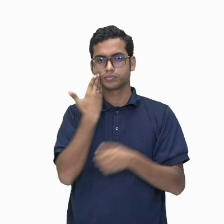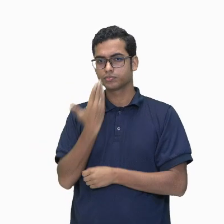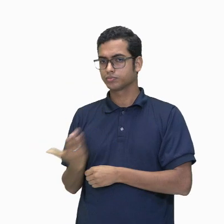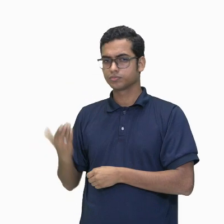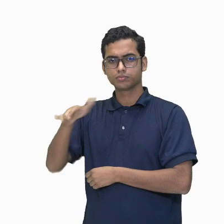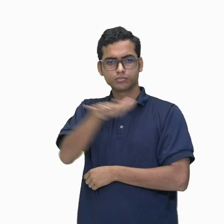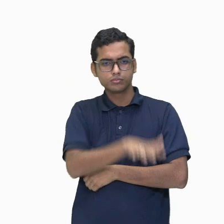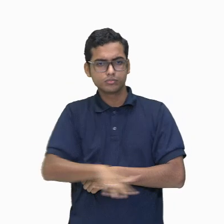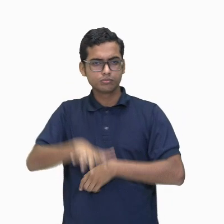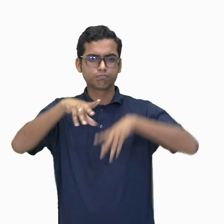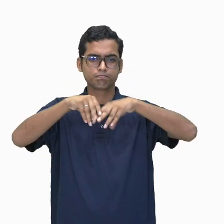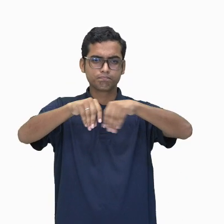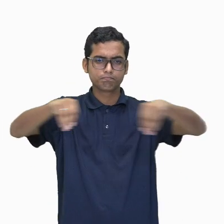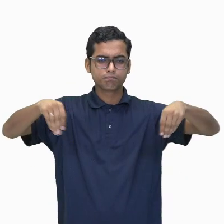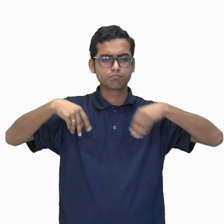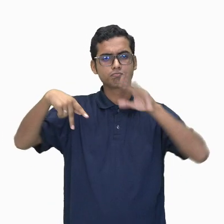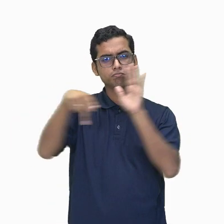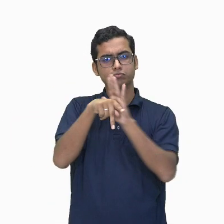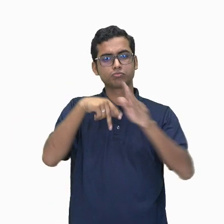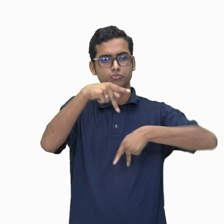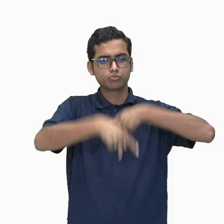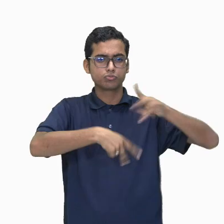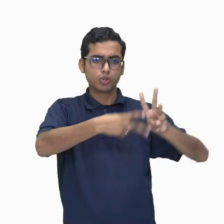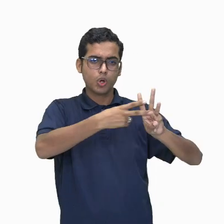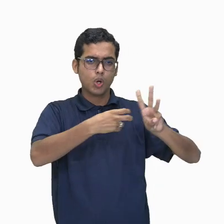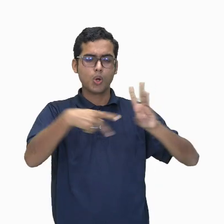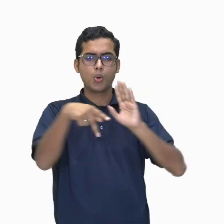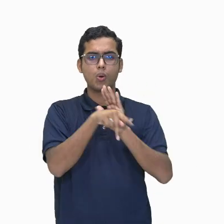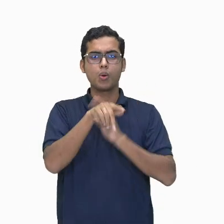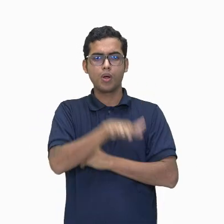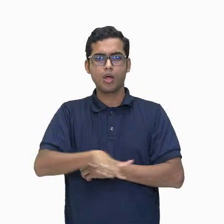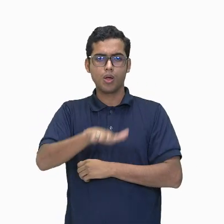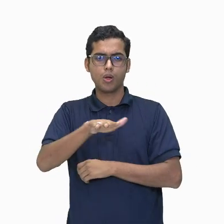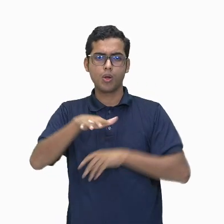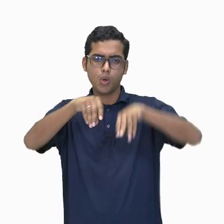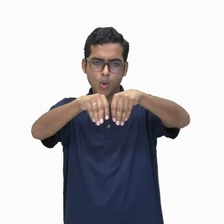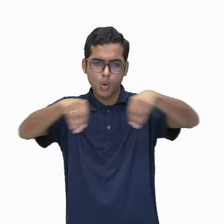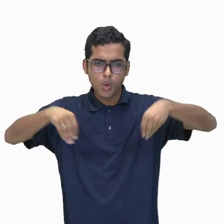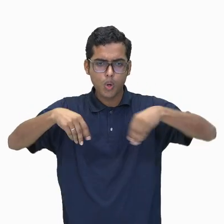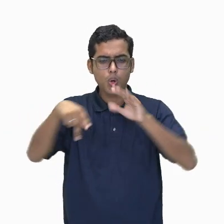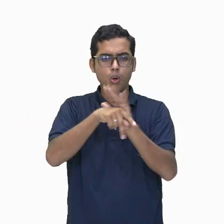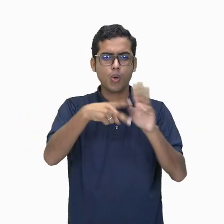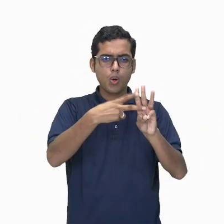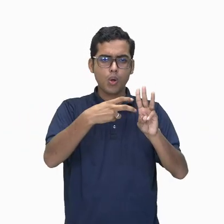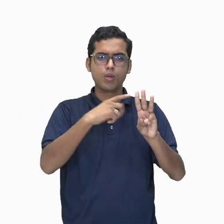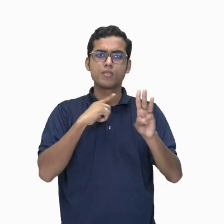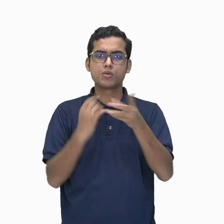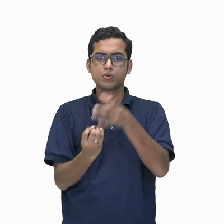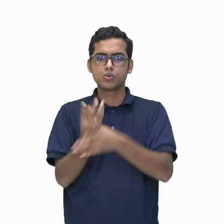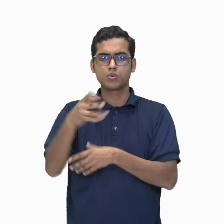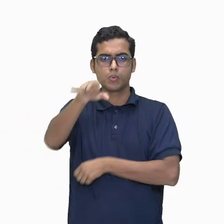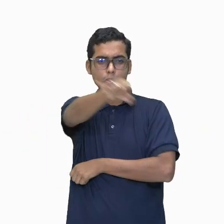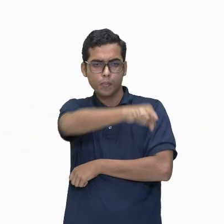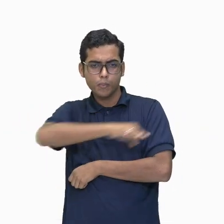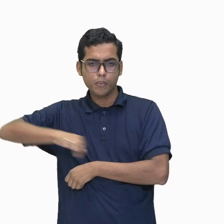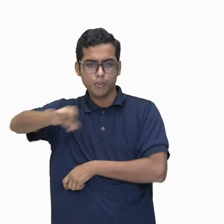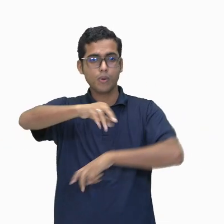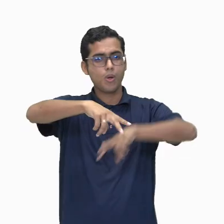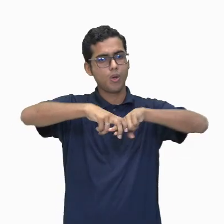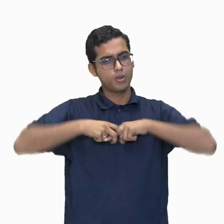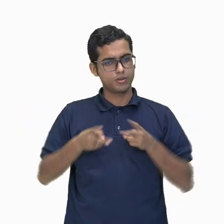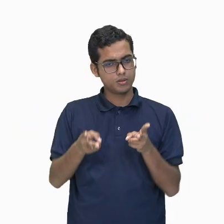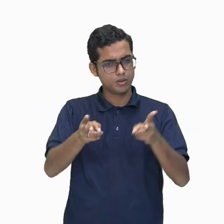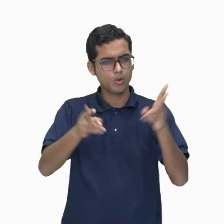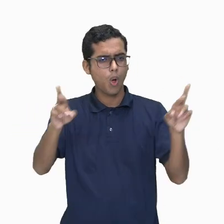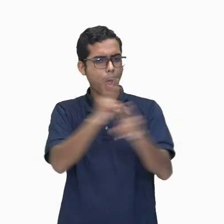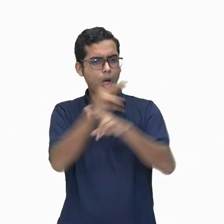da territorialidade. Para os povos indígenas e suas religiões, o território onde vive, desde suas origens, é sagrado. Por isso, eles possuem uma